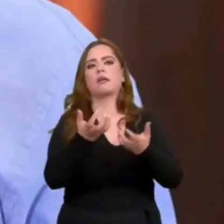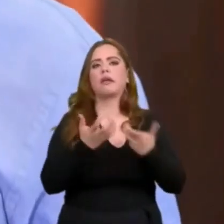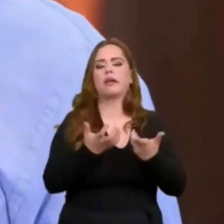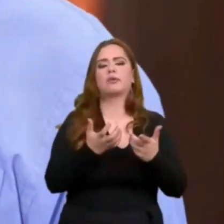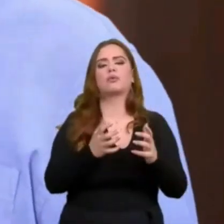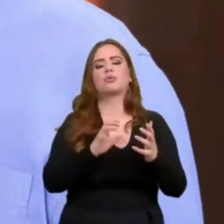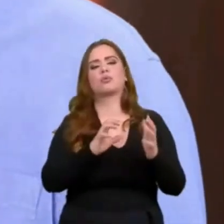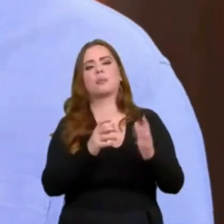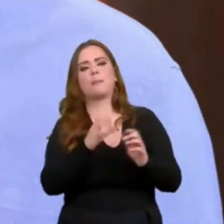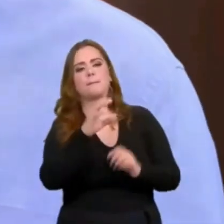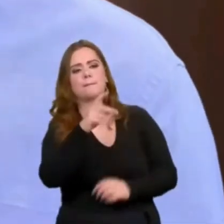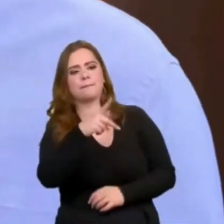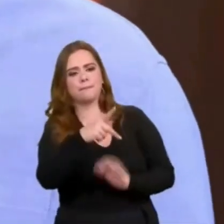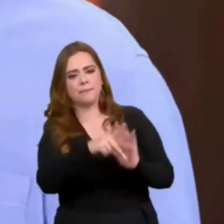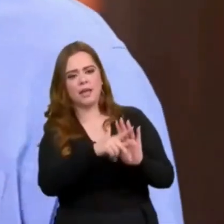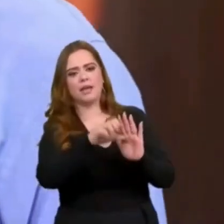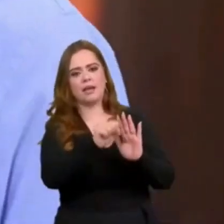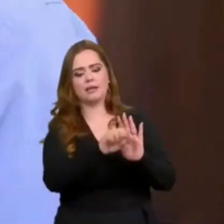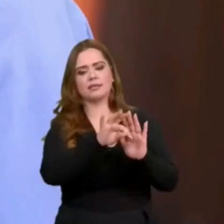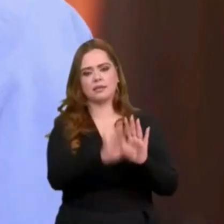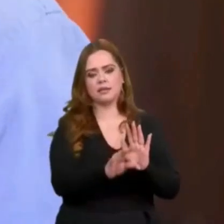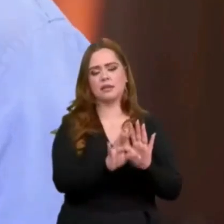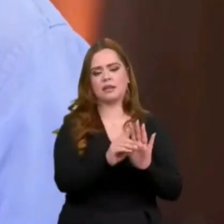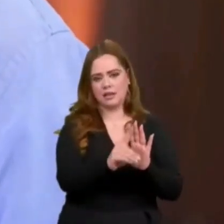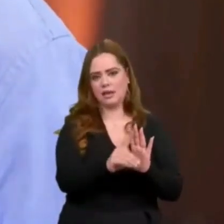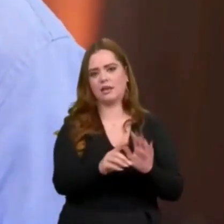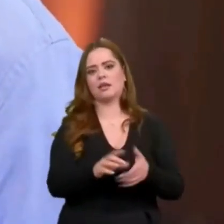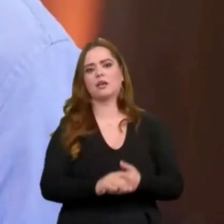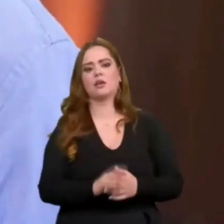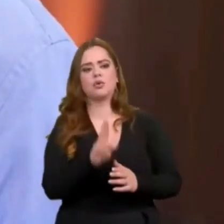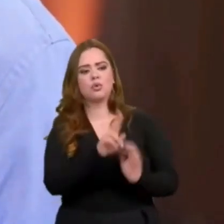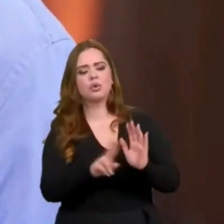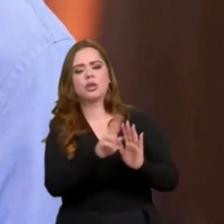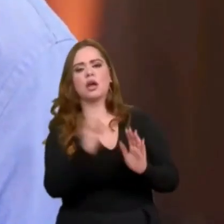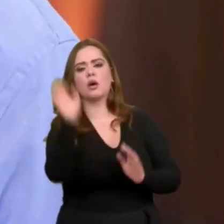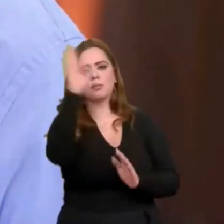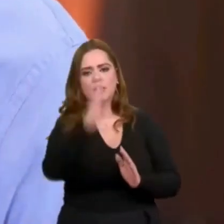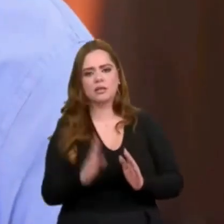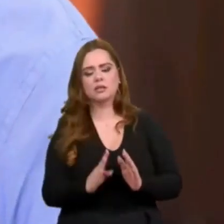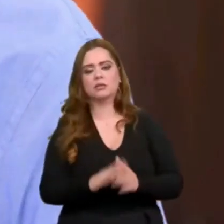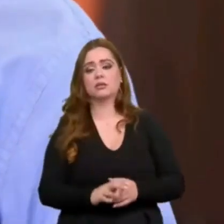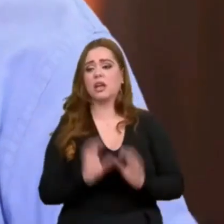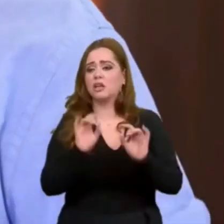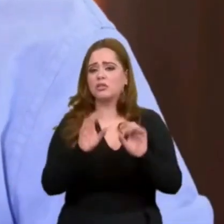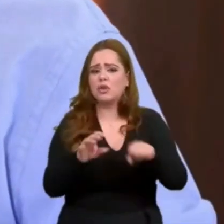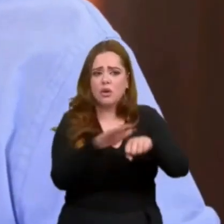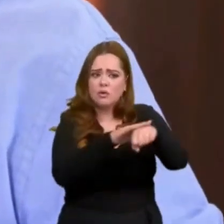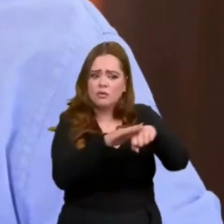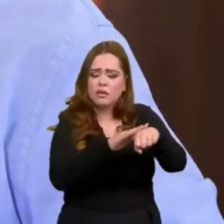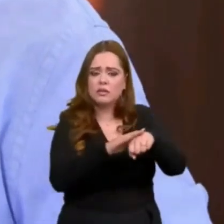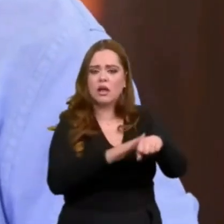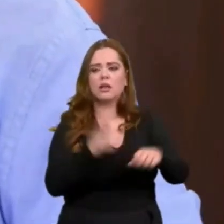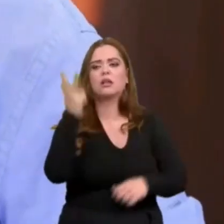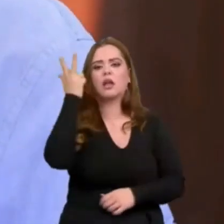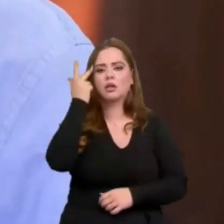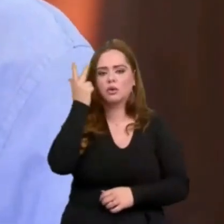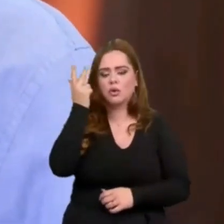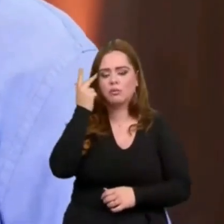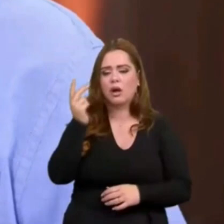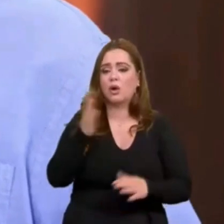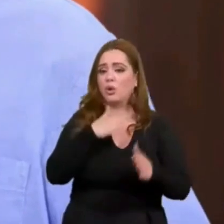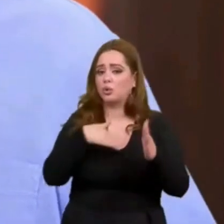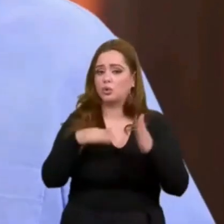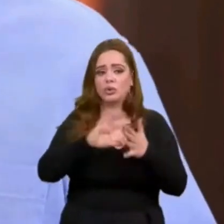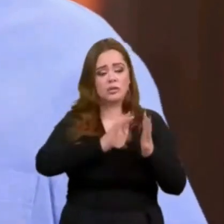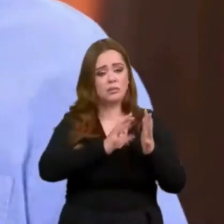PSD, sabe? Eu quero conversar com a União Brasil. É assim que a gente conversa. Sabe? E é normal que, se esses partidos quiserem apoiar